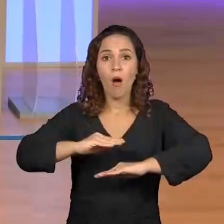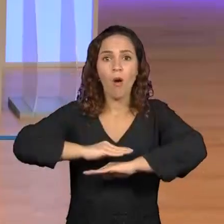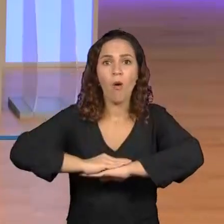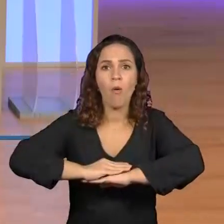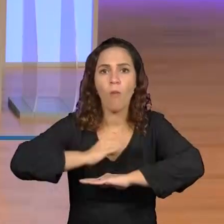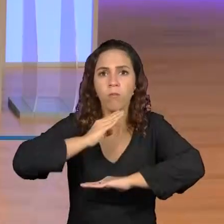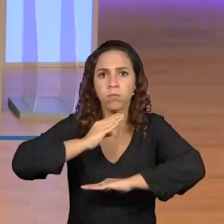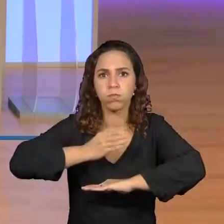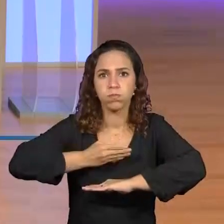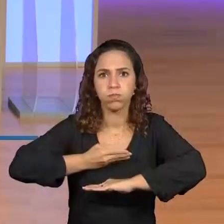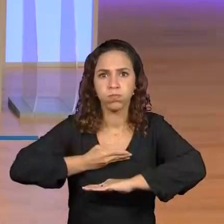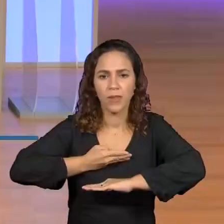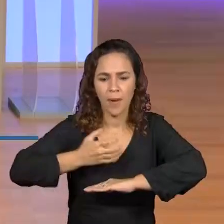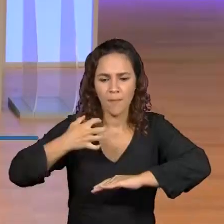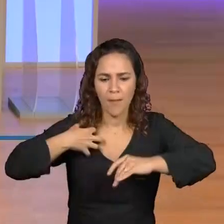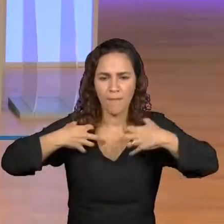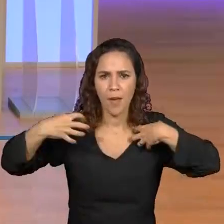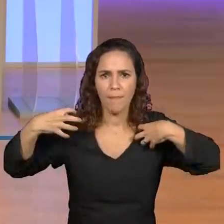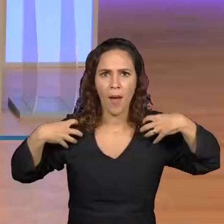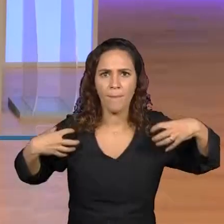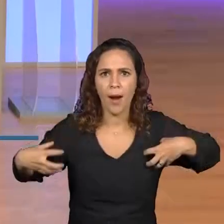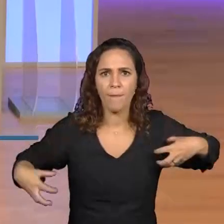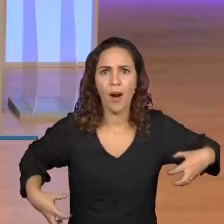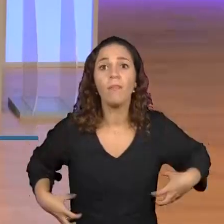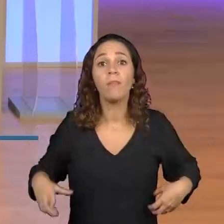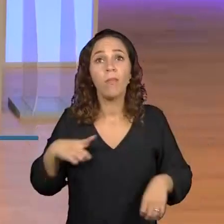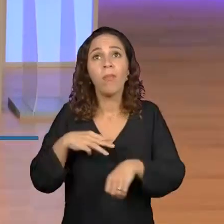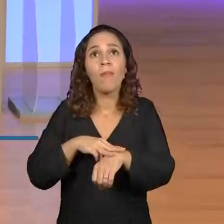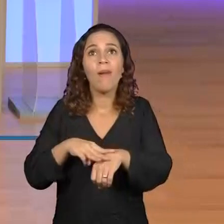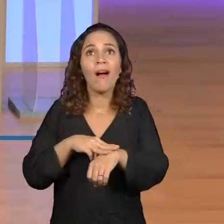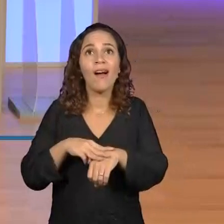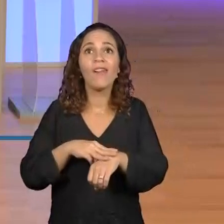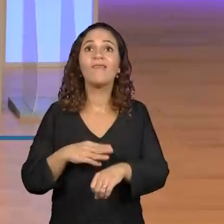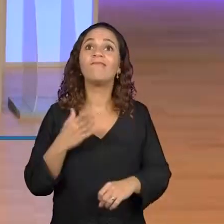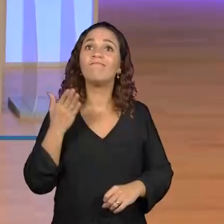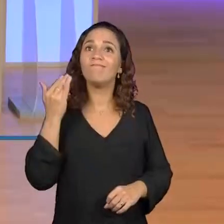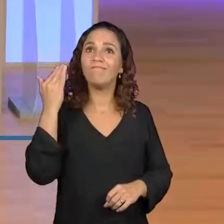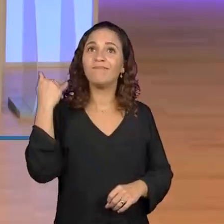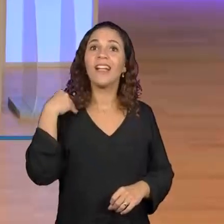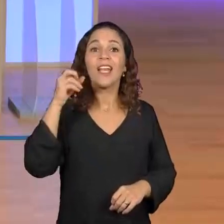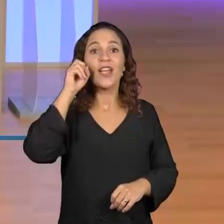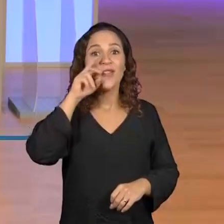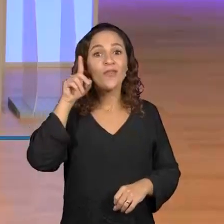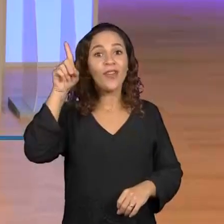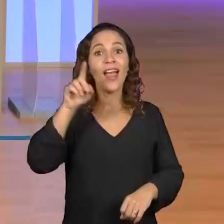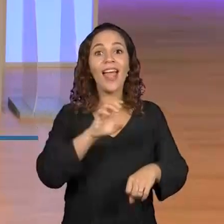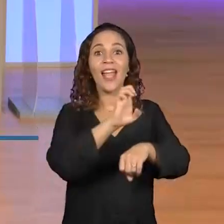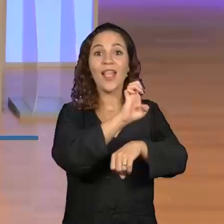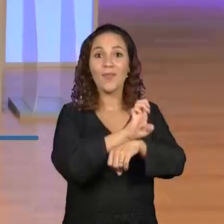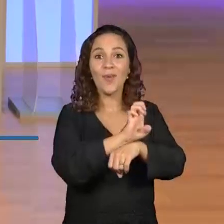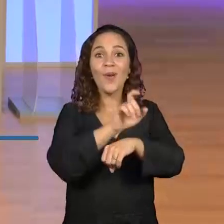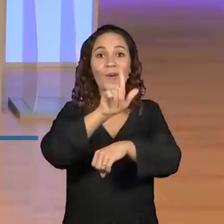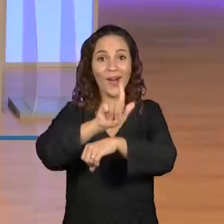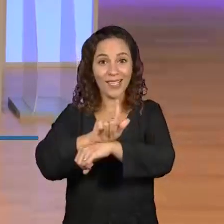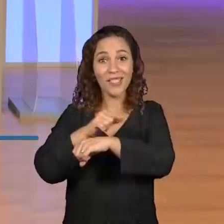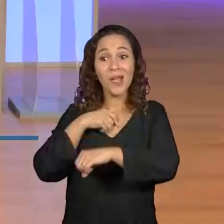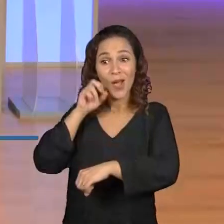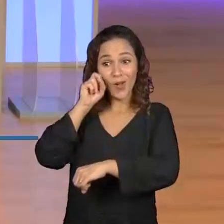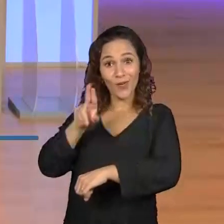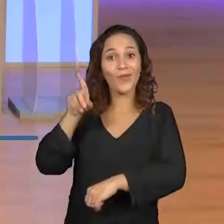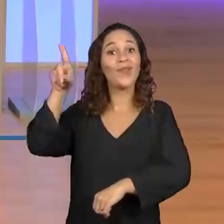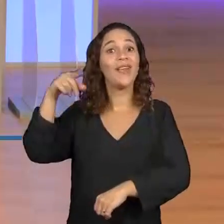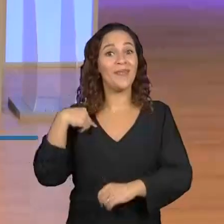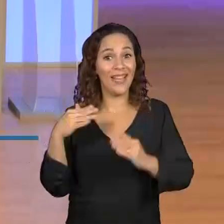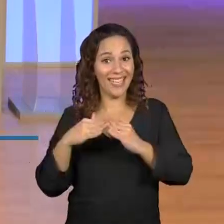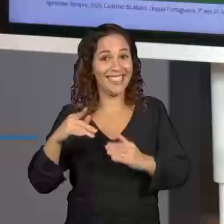algumas manchas. Inclusive, não faz muito tempo eu vi um lá em Bugaçu. Muito legal.